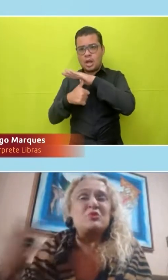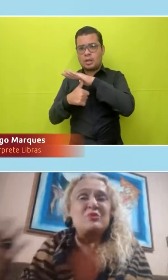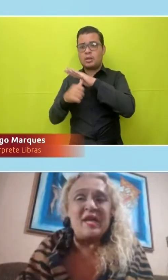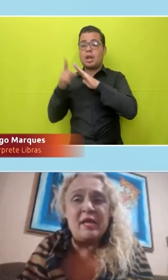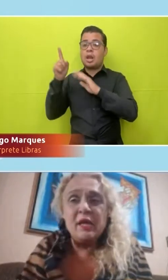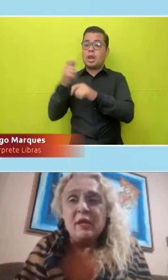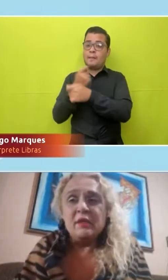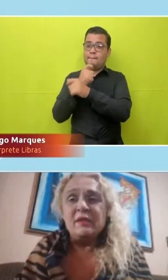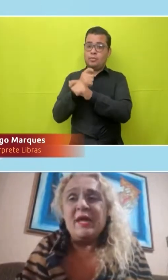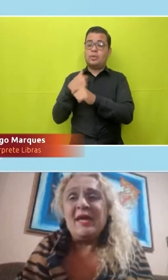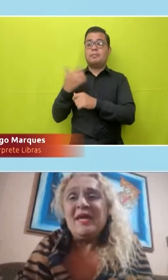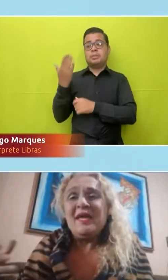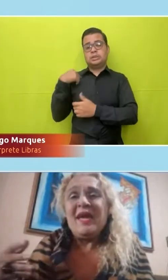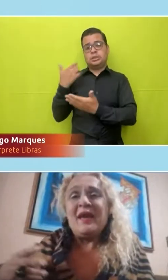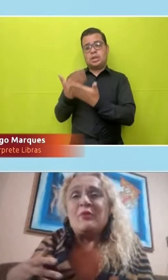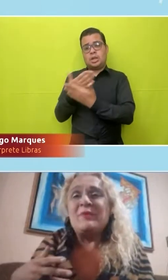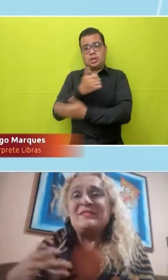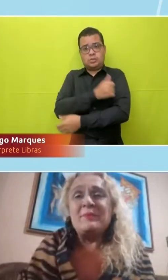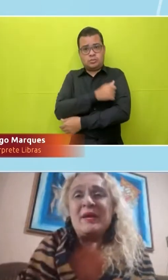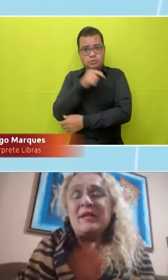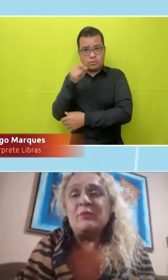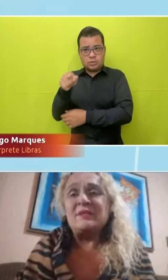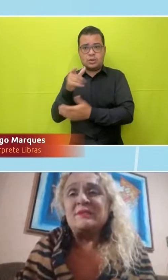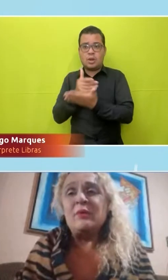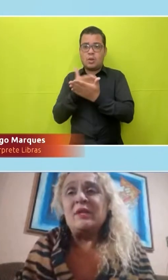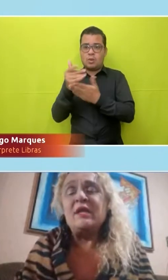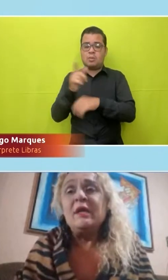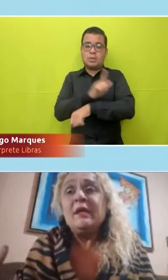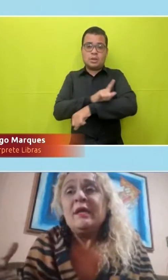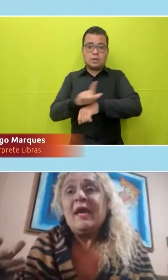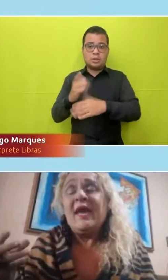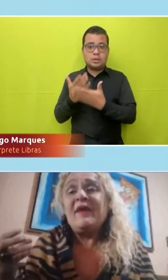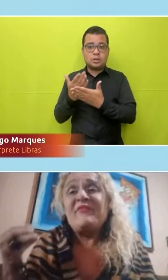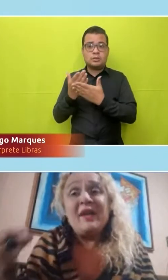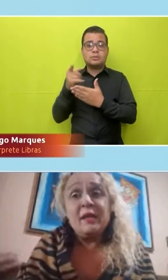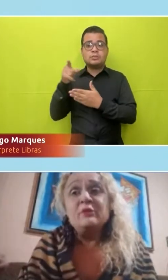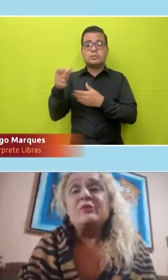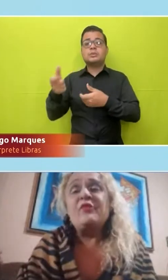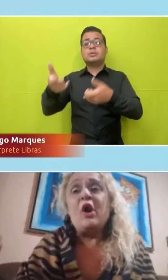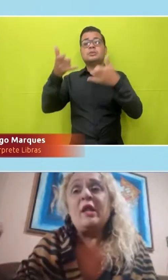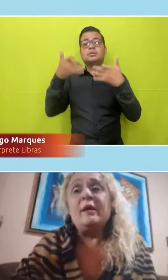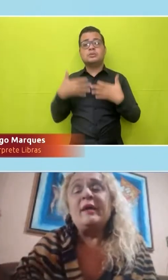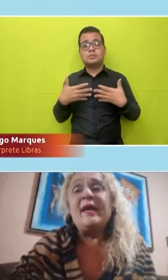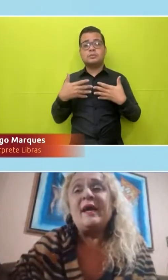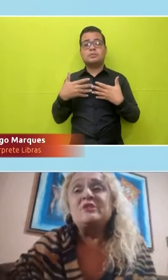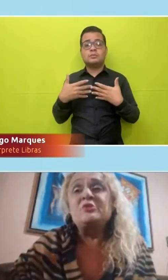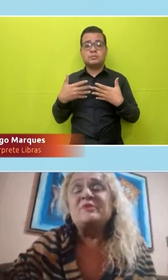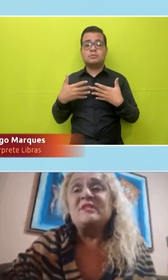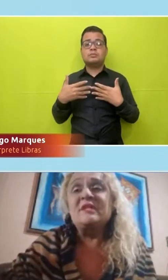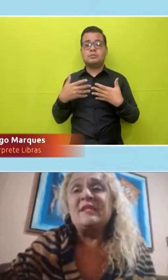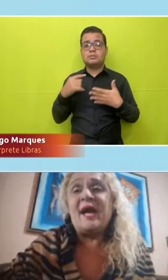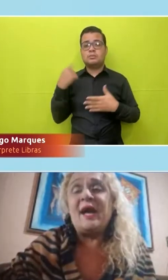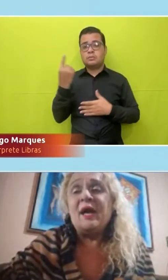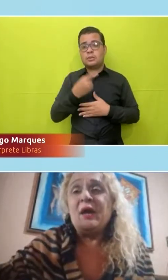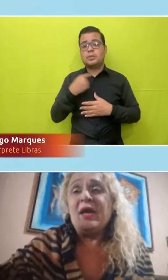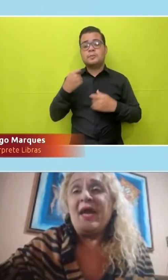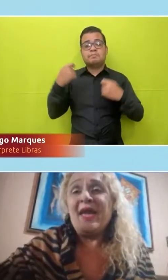eu estudei, né? Comecei minha graduação ali, falando, olha, a gente precisa dar